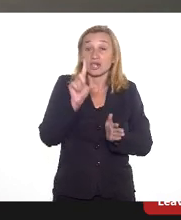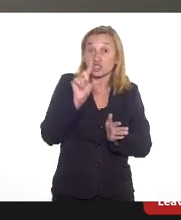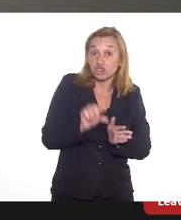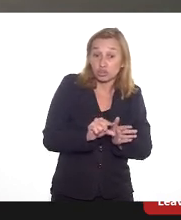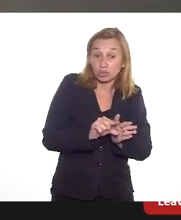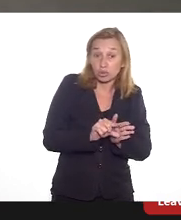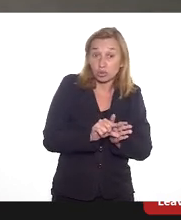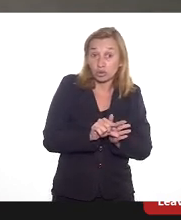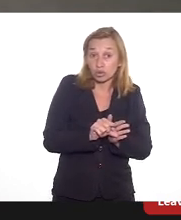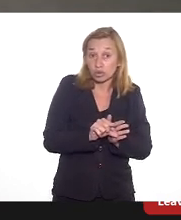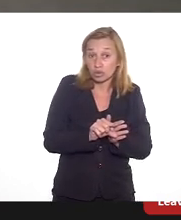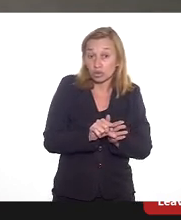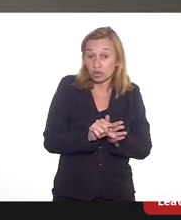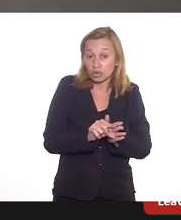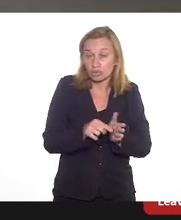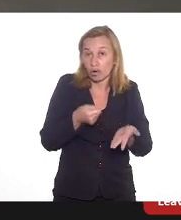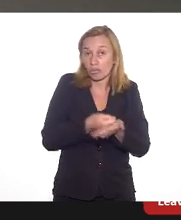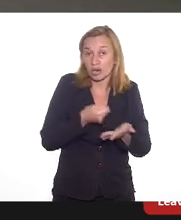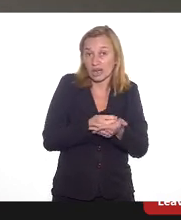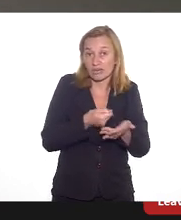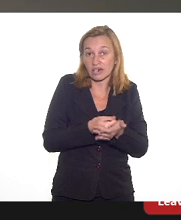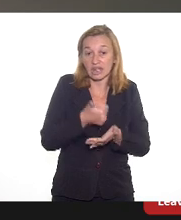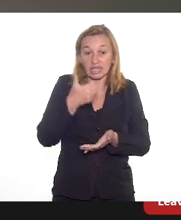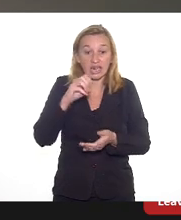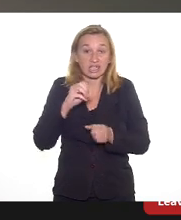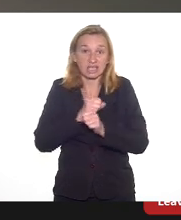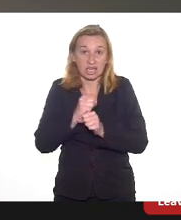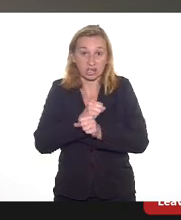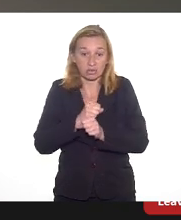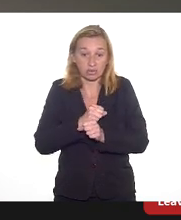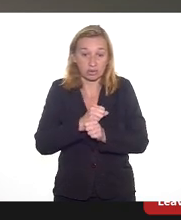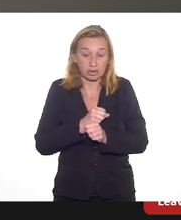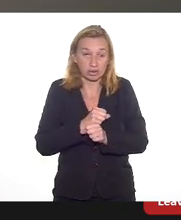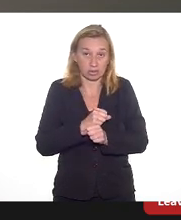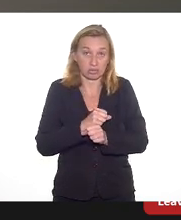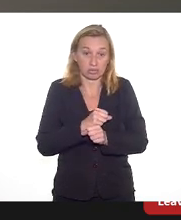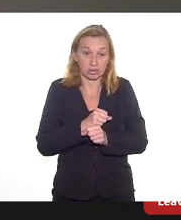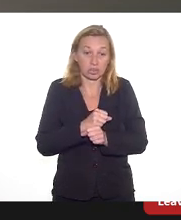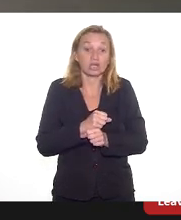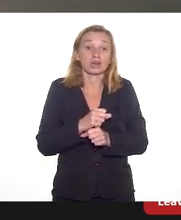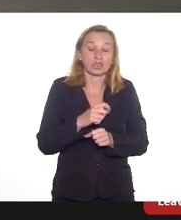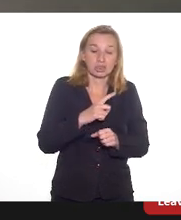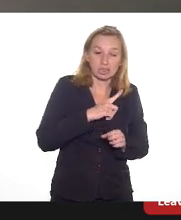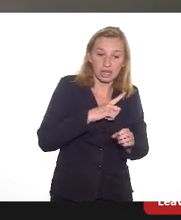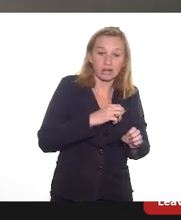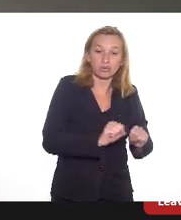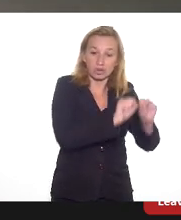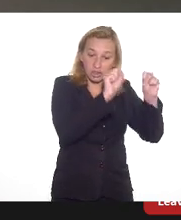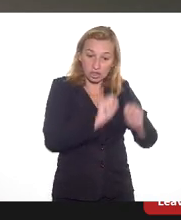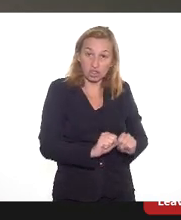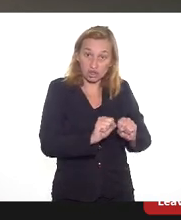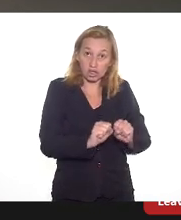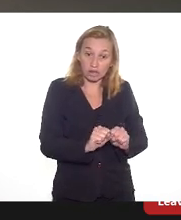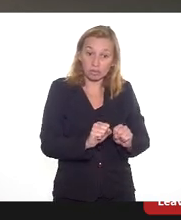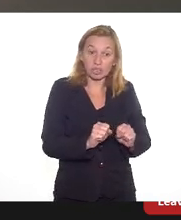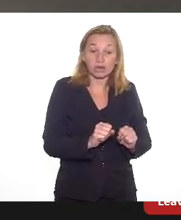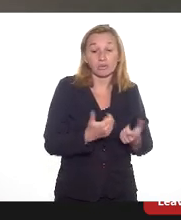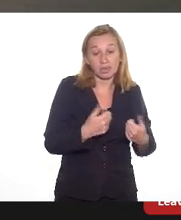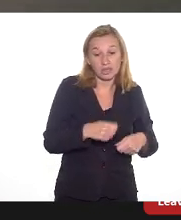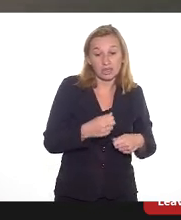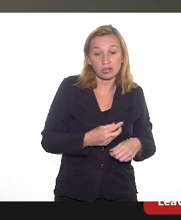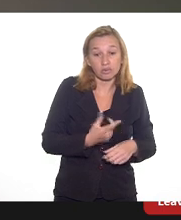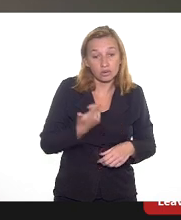o tempo. A gente não é obrigado a ficar 10 anos de recuperação fiscal. A gente tem esse regime por até 10 anos. Se a gente conseguir sair